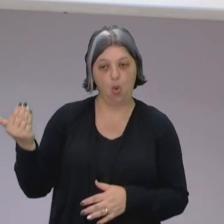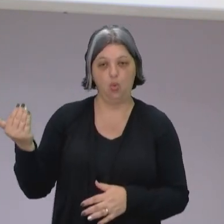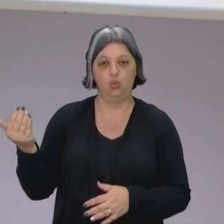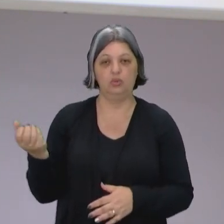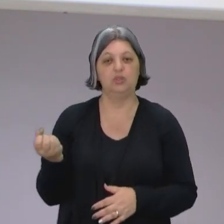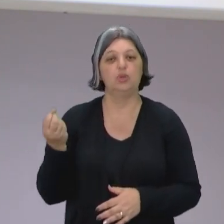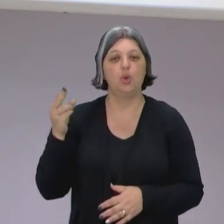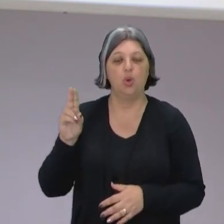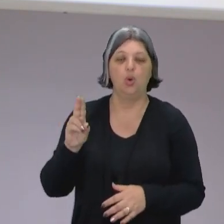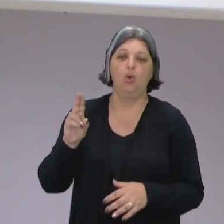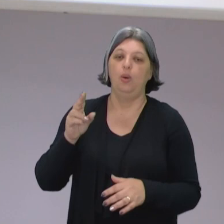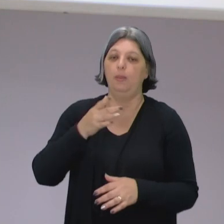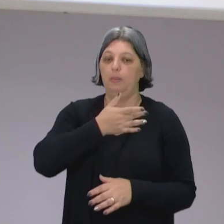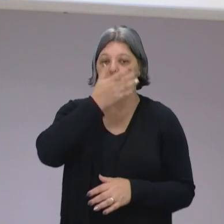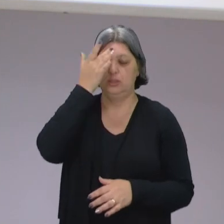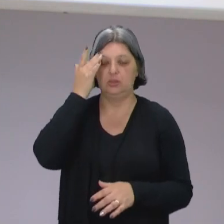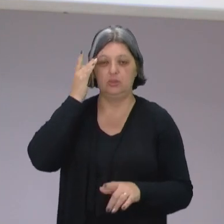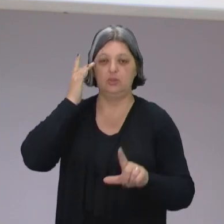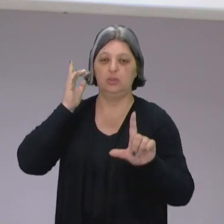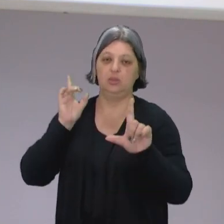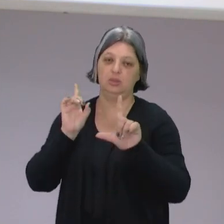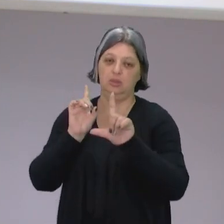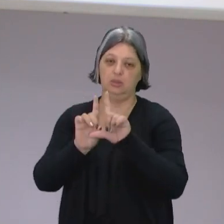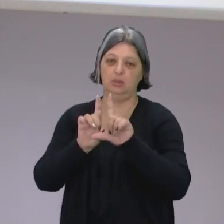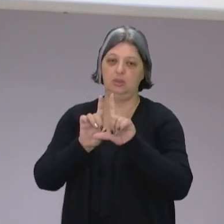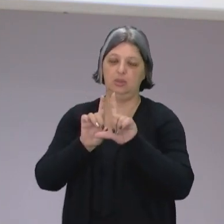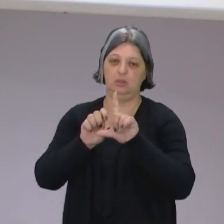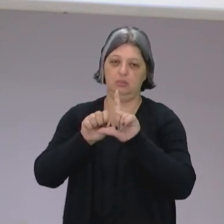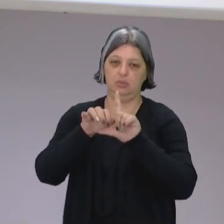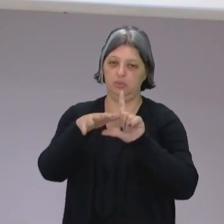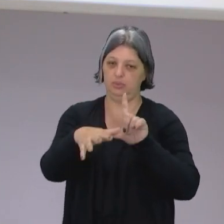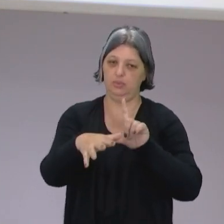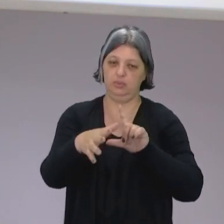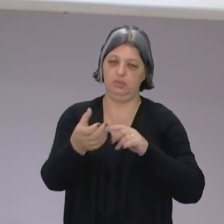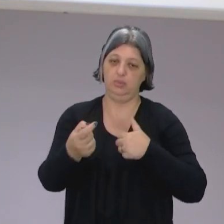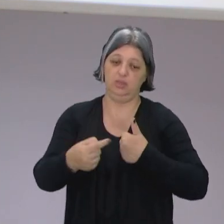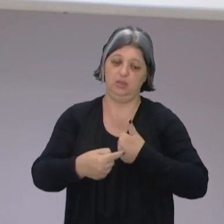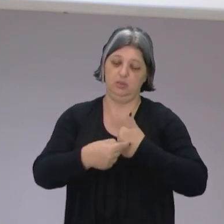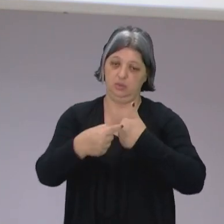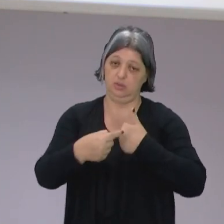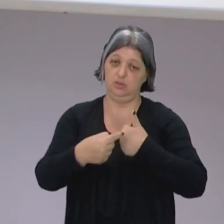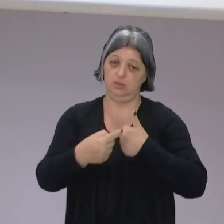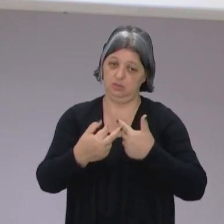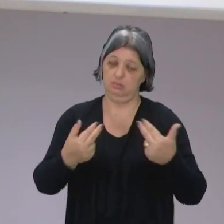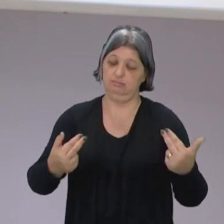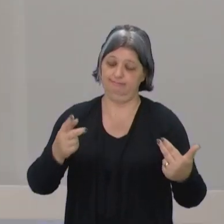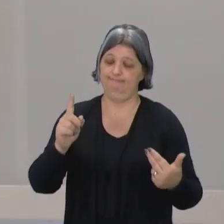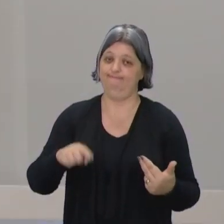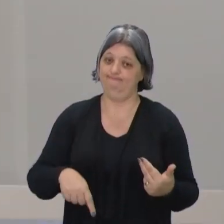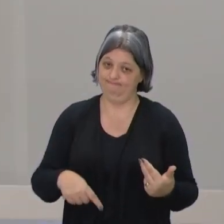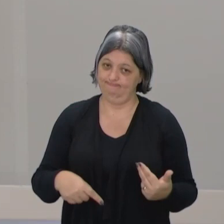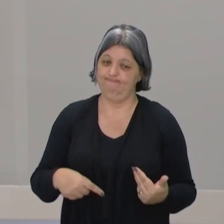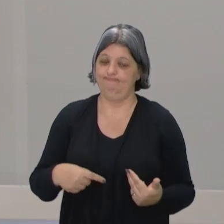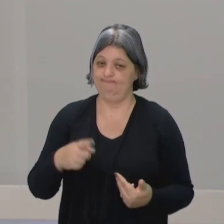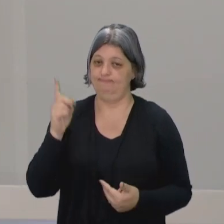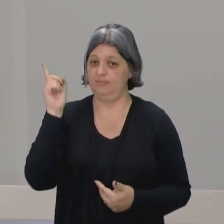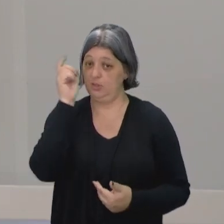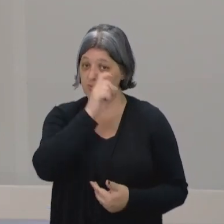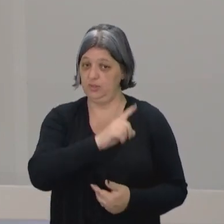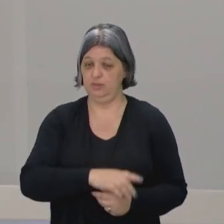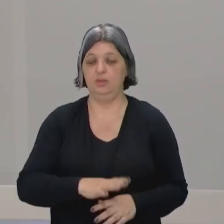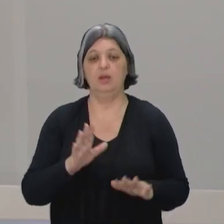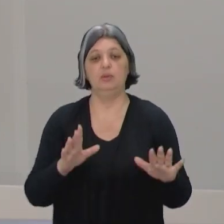de influência, curtir algumas ideias ou algumas situações compromete muito, né? É aquilo que eu sempre falo. Quem